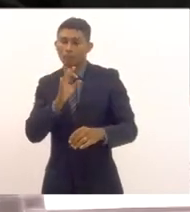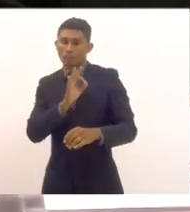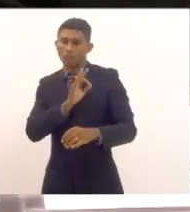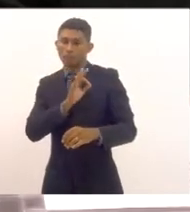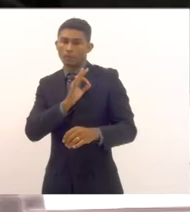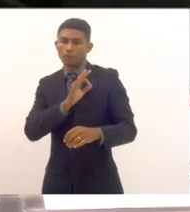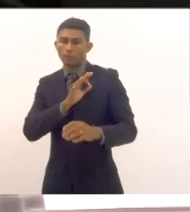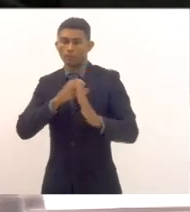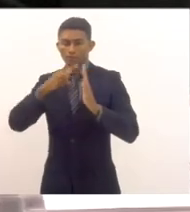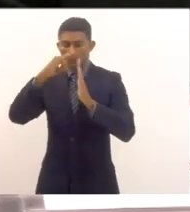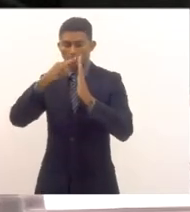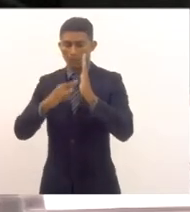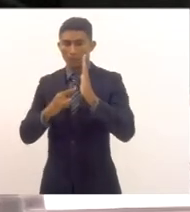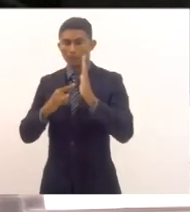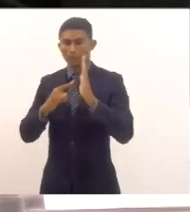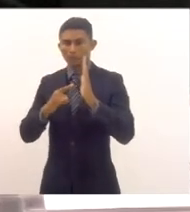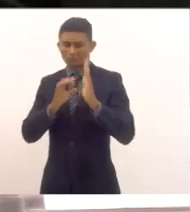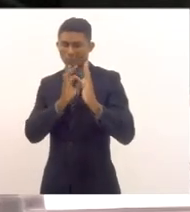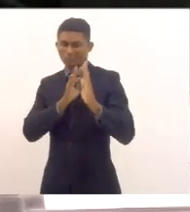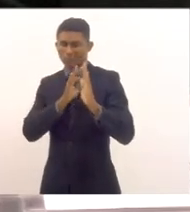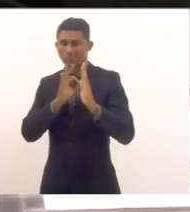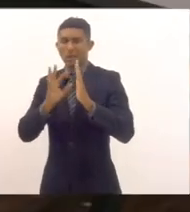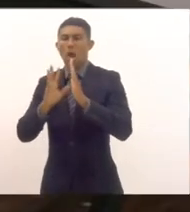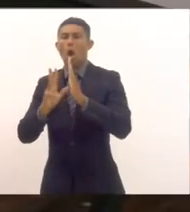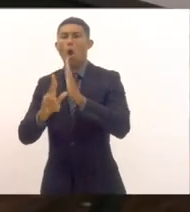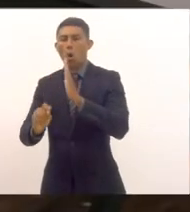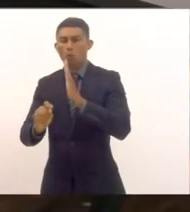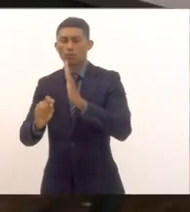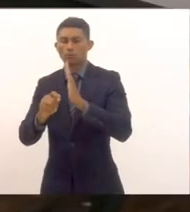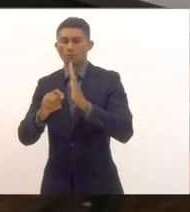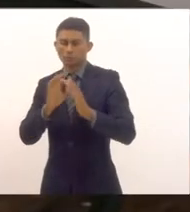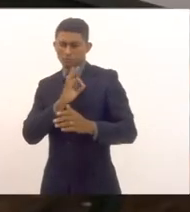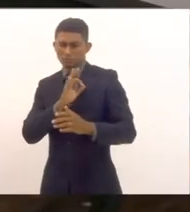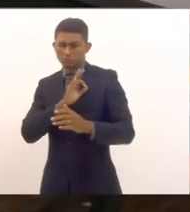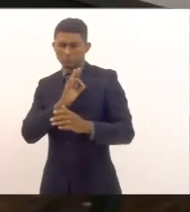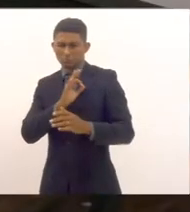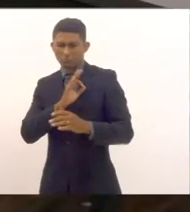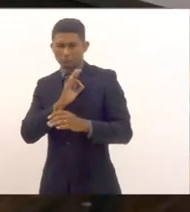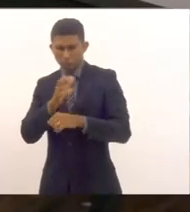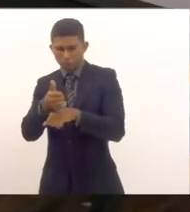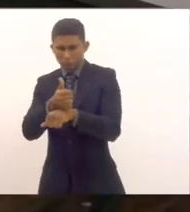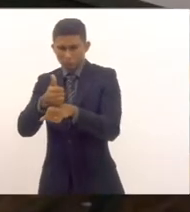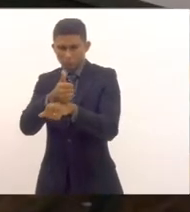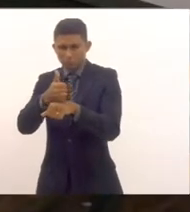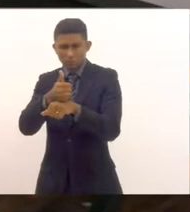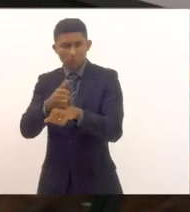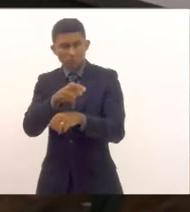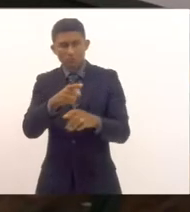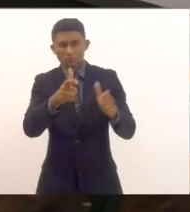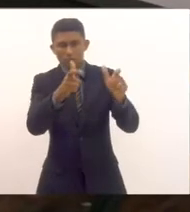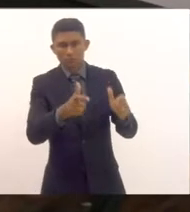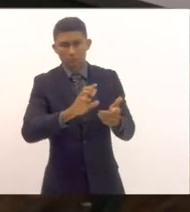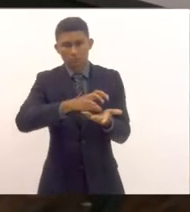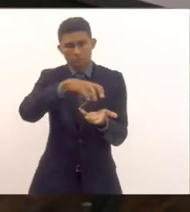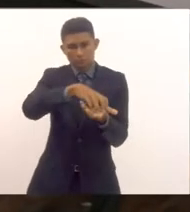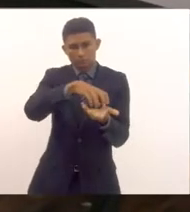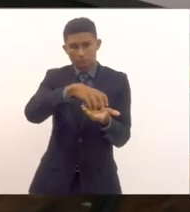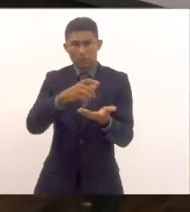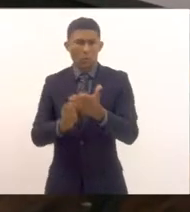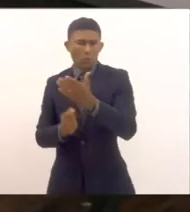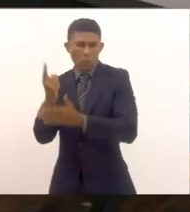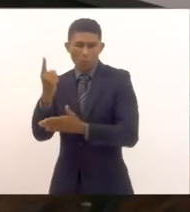correto é o as atividades de ferro velho e recicladores a partir de 17 de